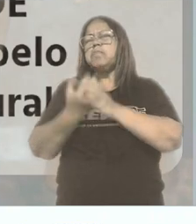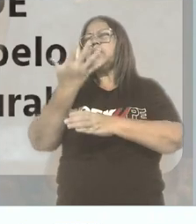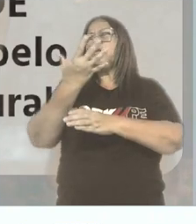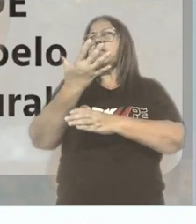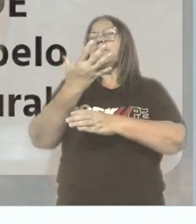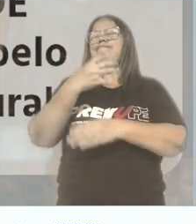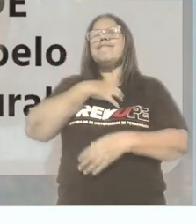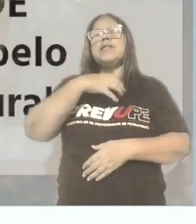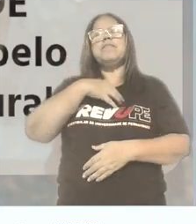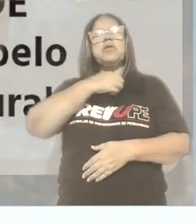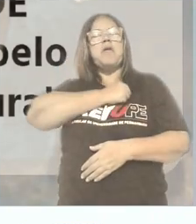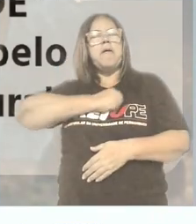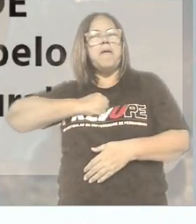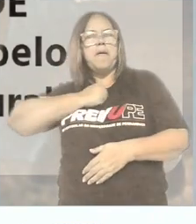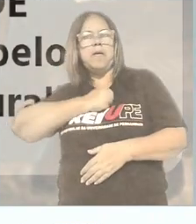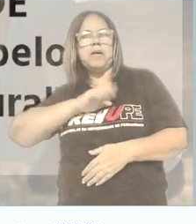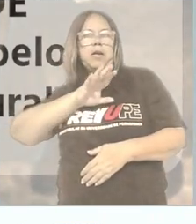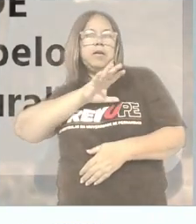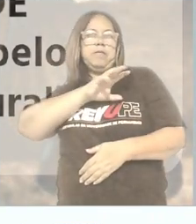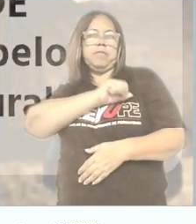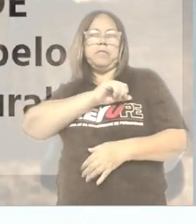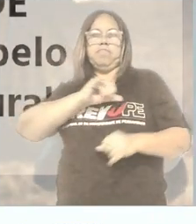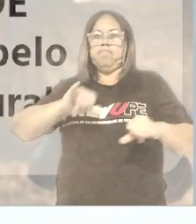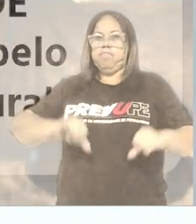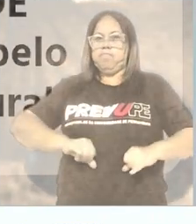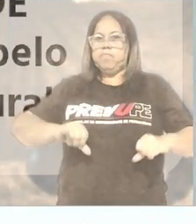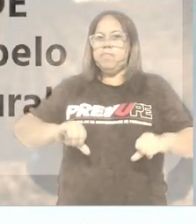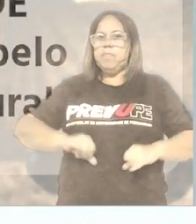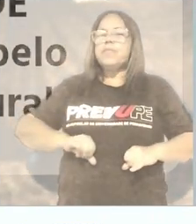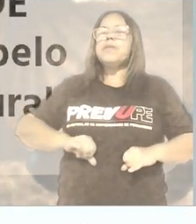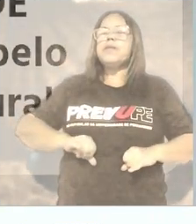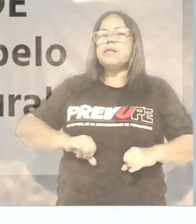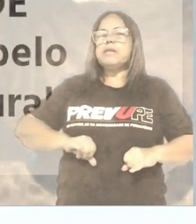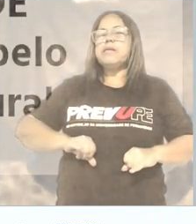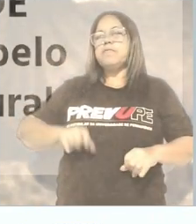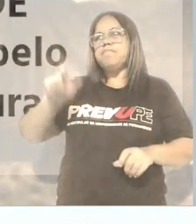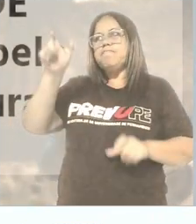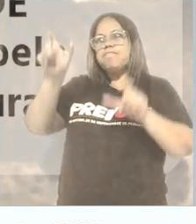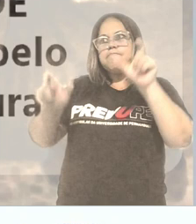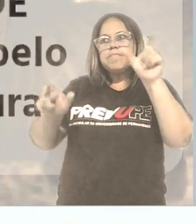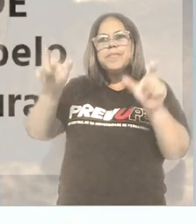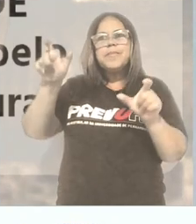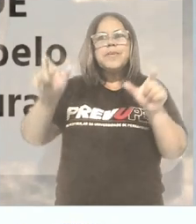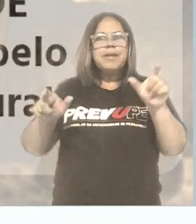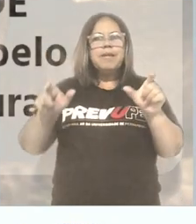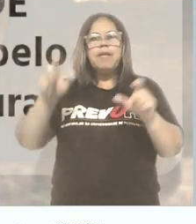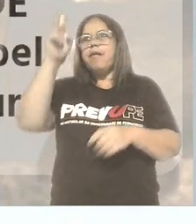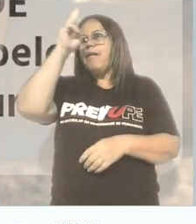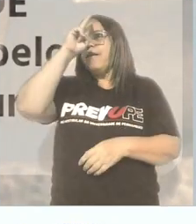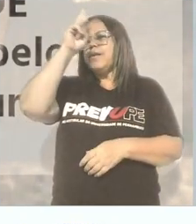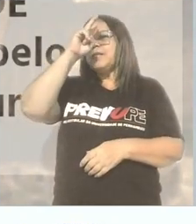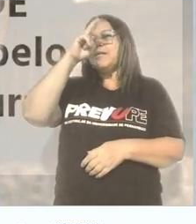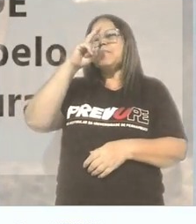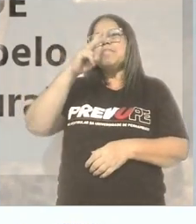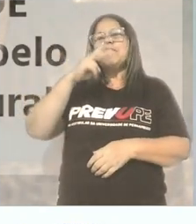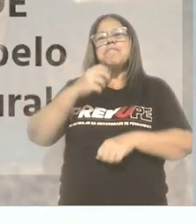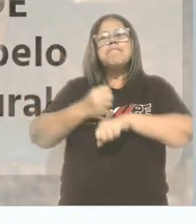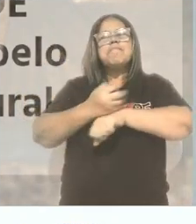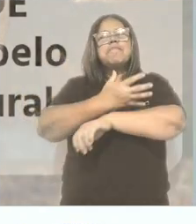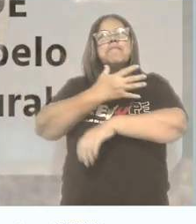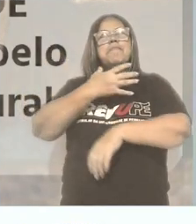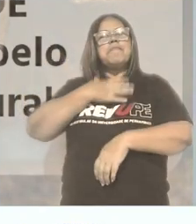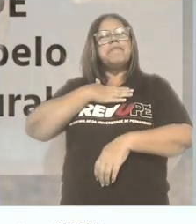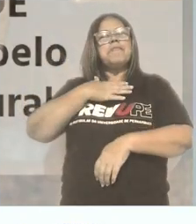saudade paixão e sofrimento dando vida aos personagens e tornando as histórias des envolventes para